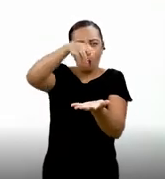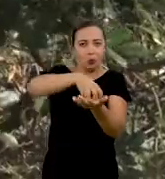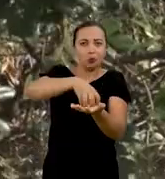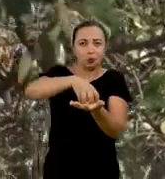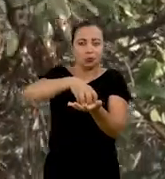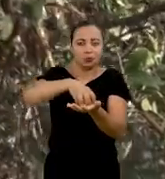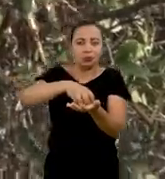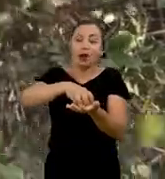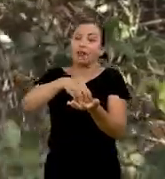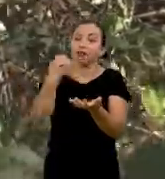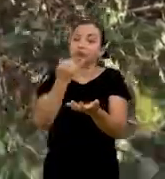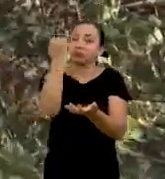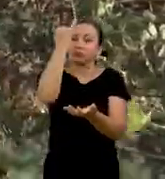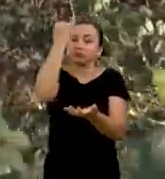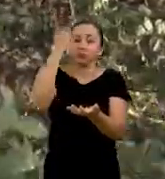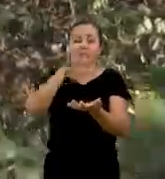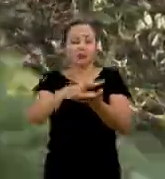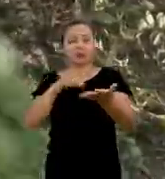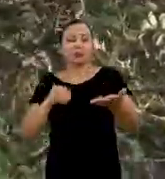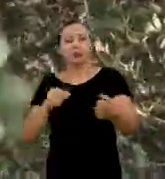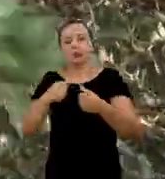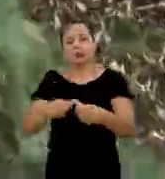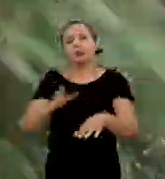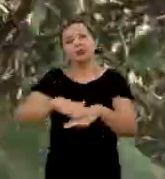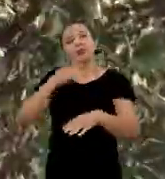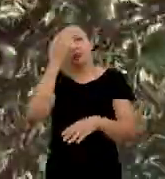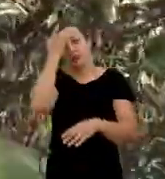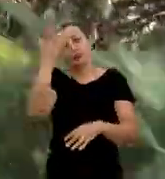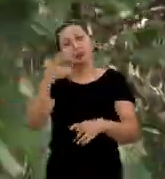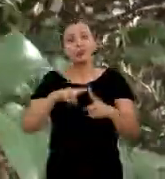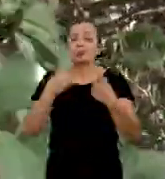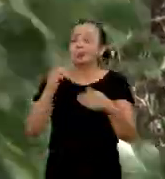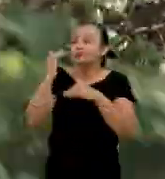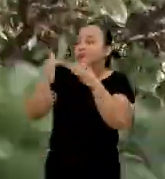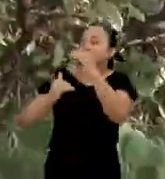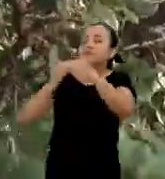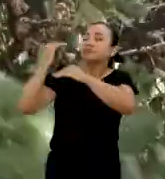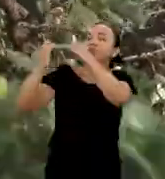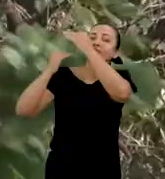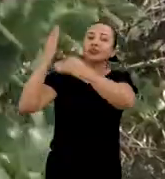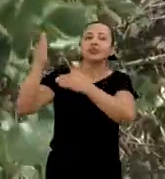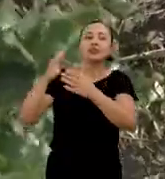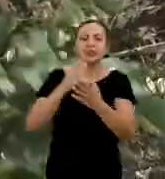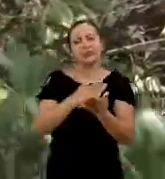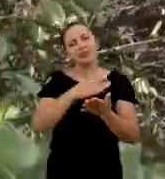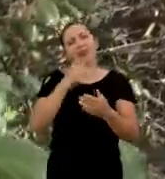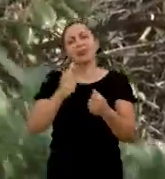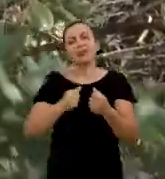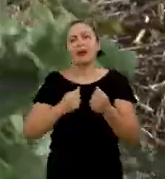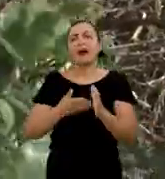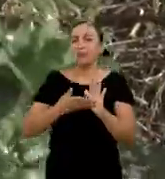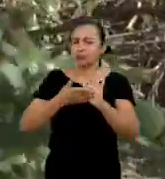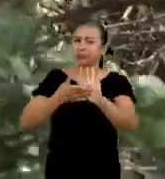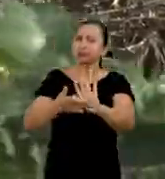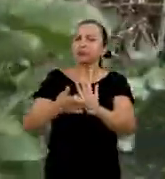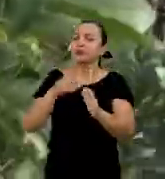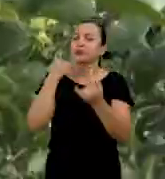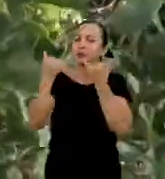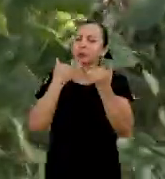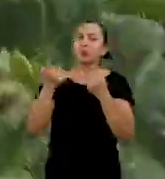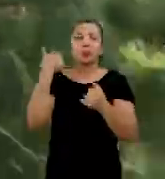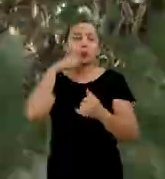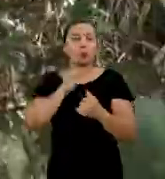fácil mas eu acho que com o tempo sim como como passar das informações consegue chegar para os